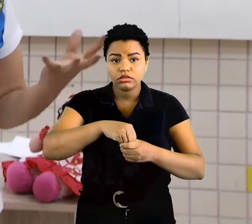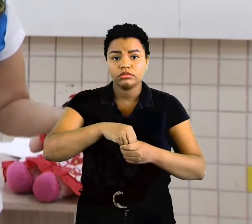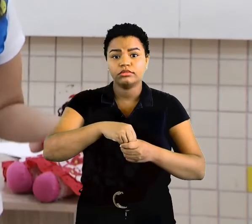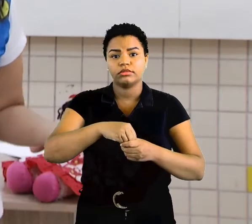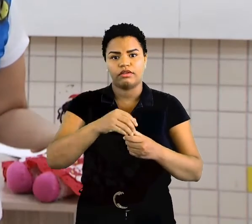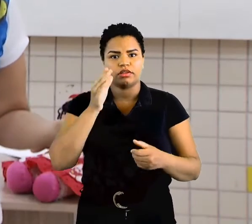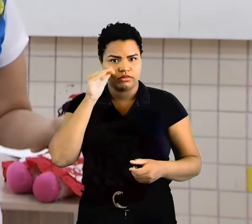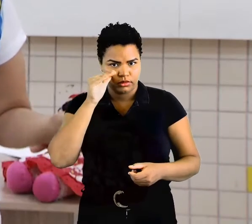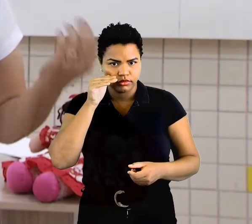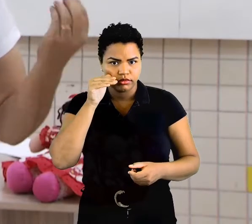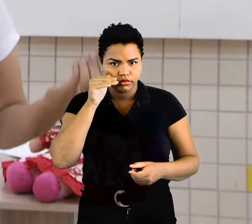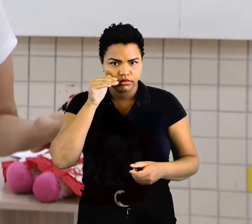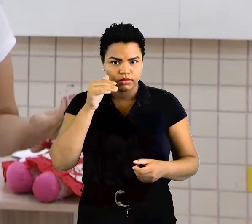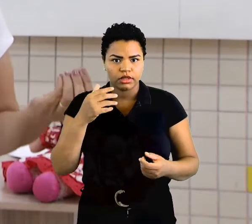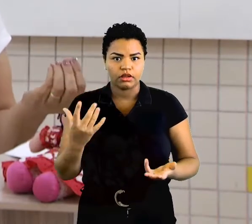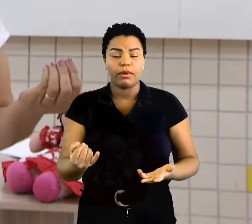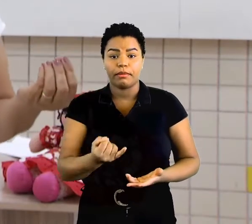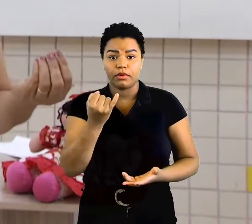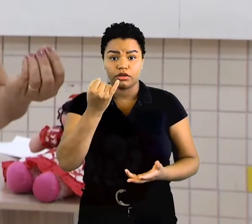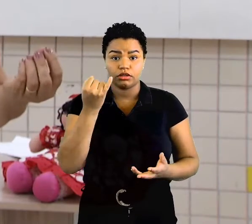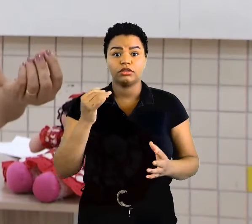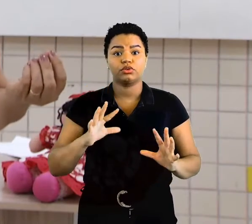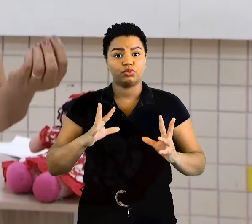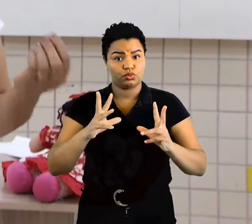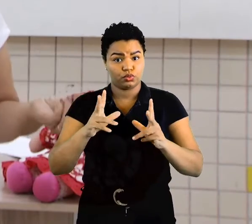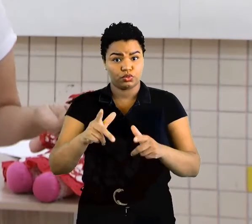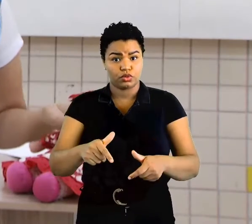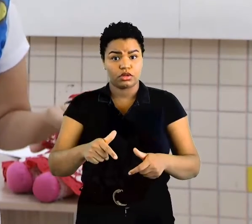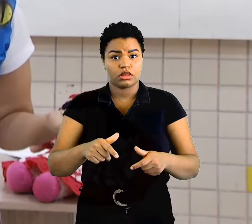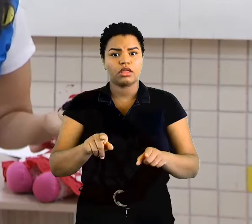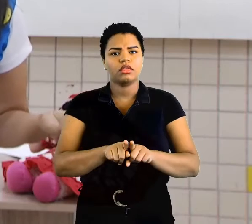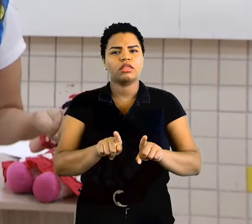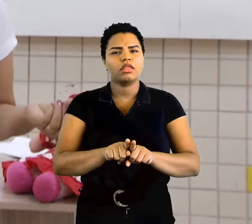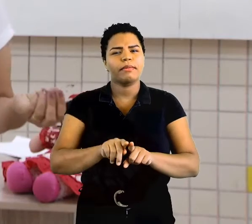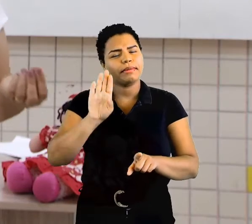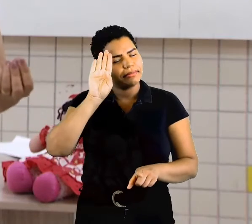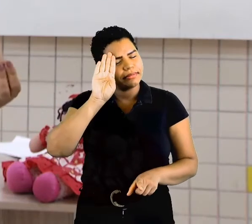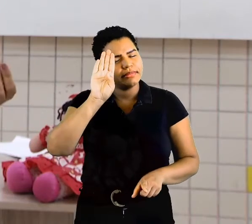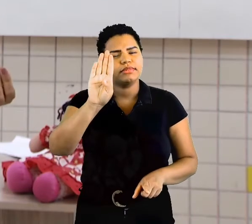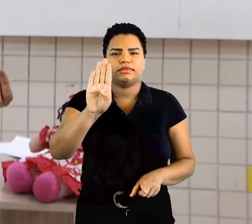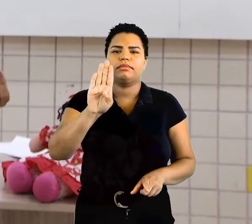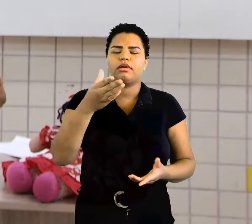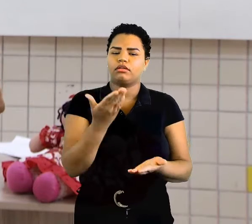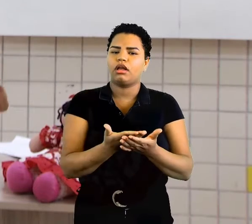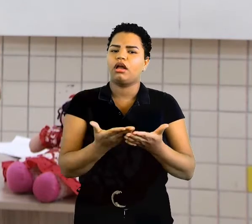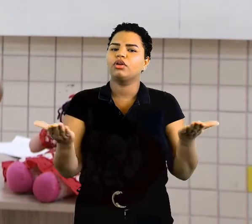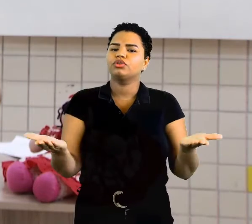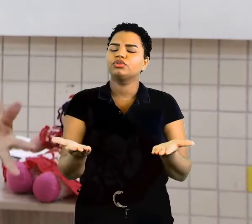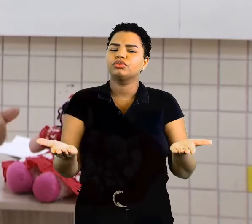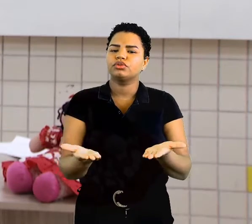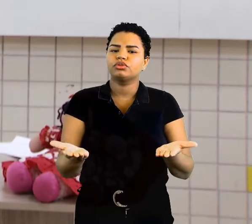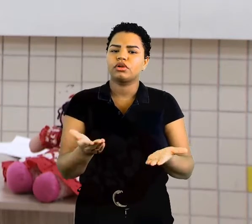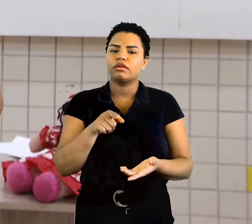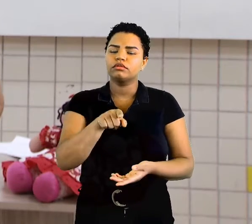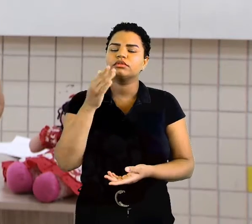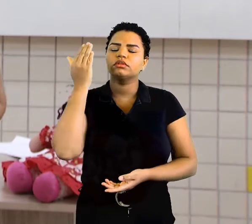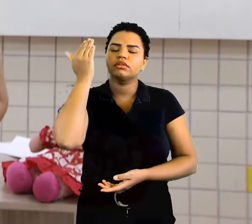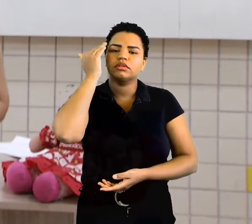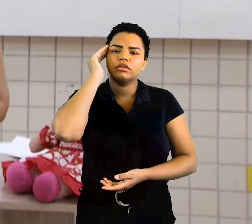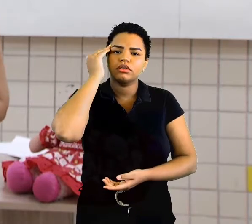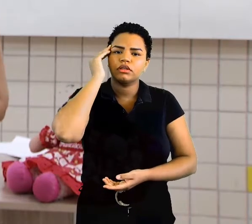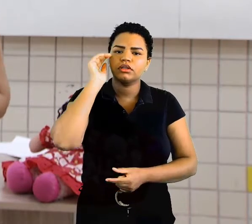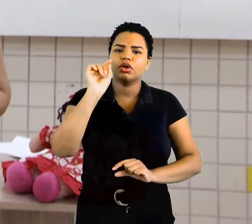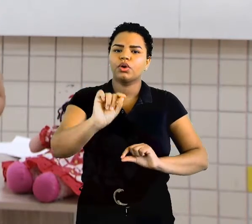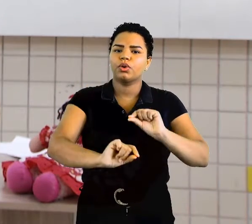não é tudo isso. Qual é o ponto forte da nossa aula de hoje? É você entender o que é um